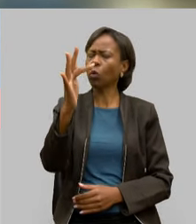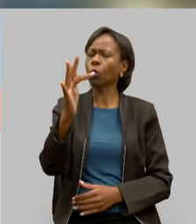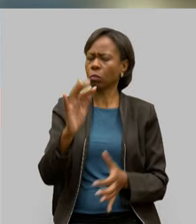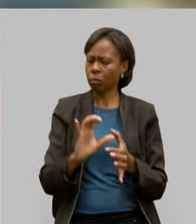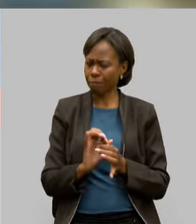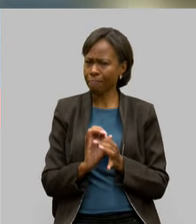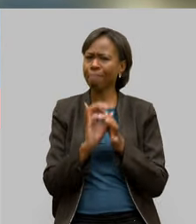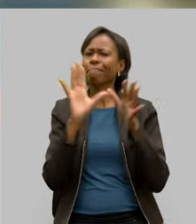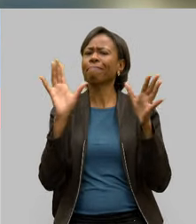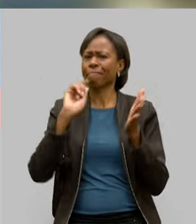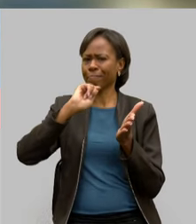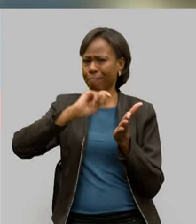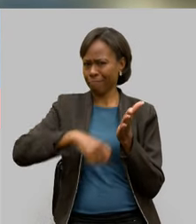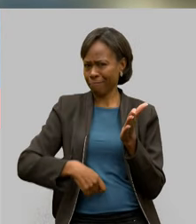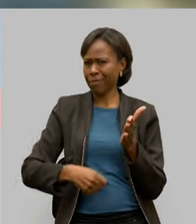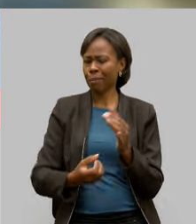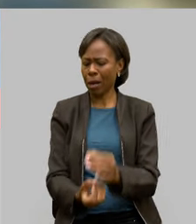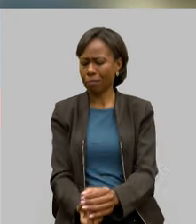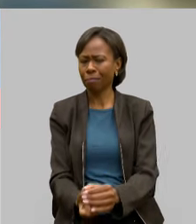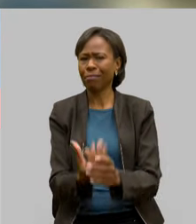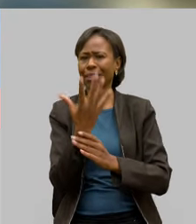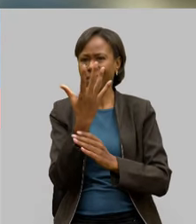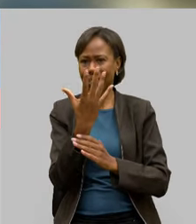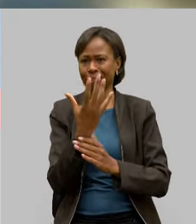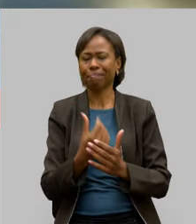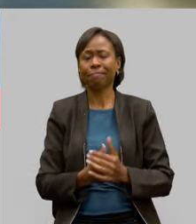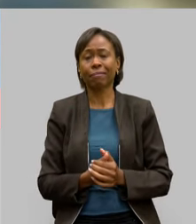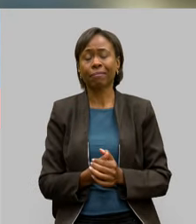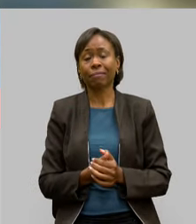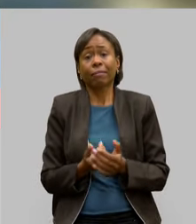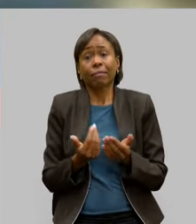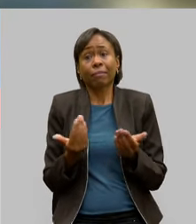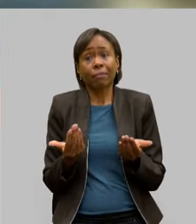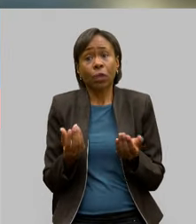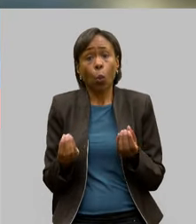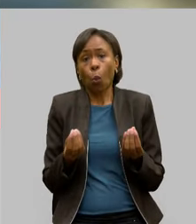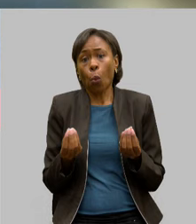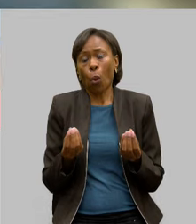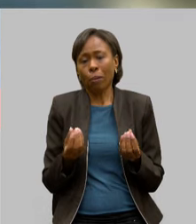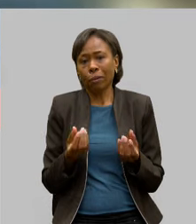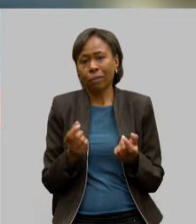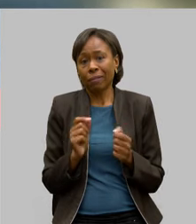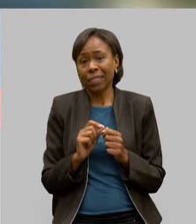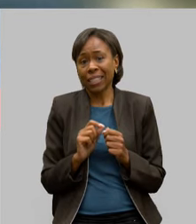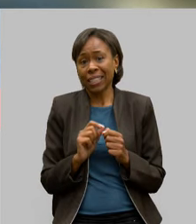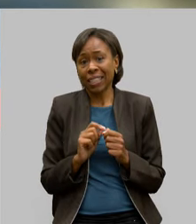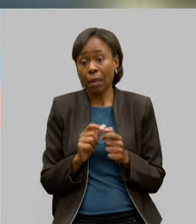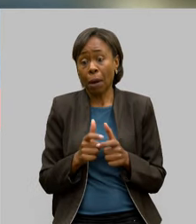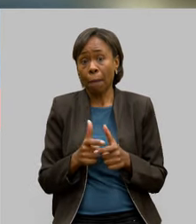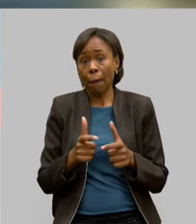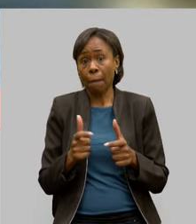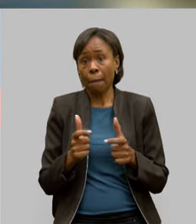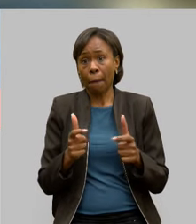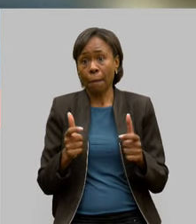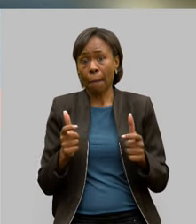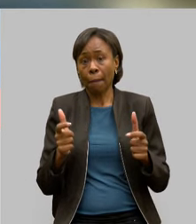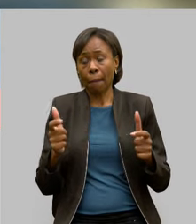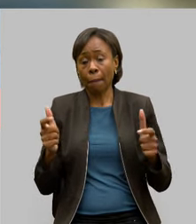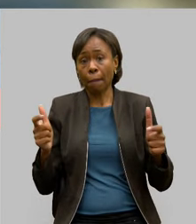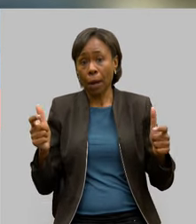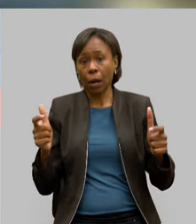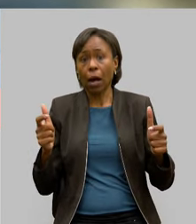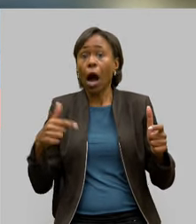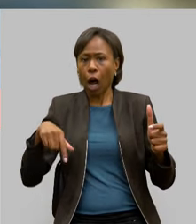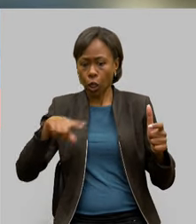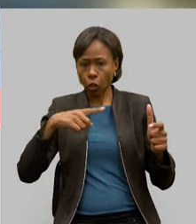ter autorização para plantil E aí como é que vai ficar o manejo quando a gente aumentar o cultivo dessa planta nós vamos observar